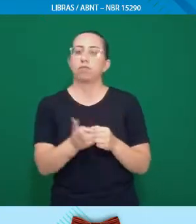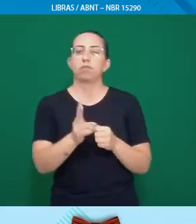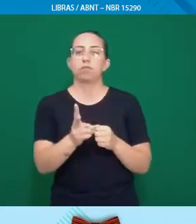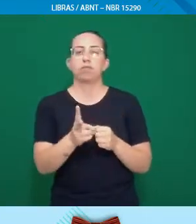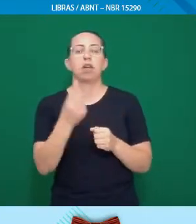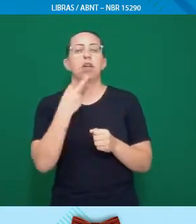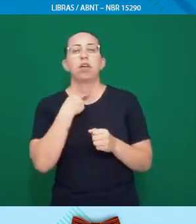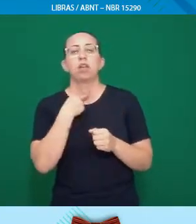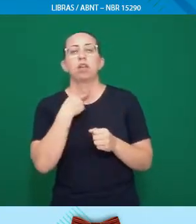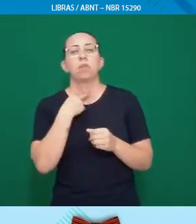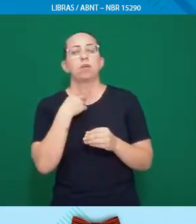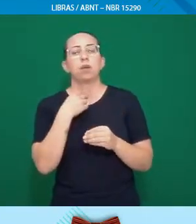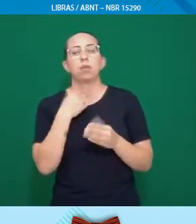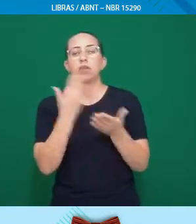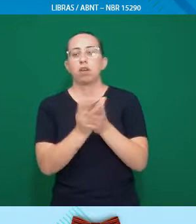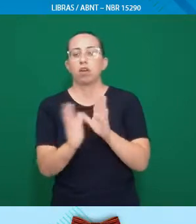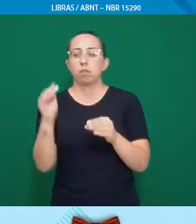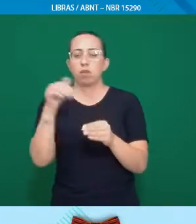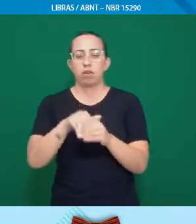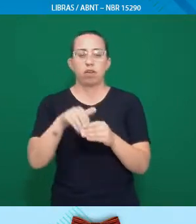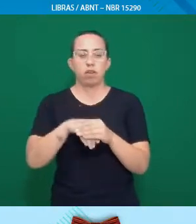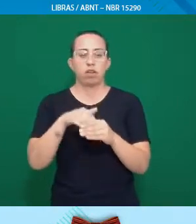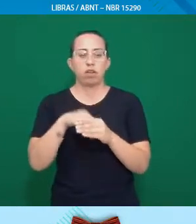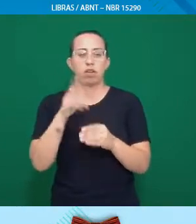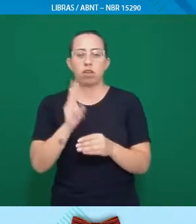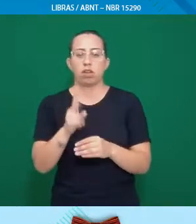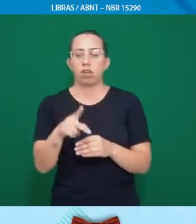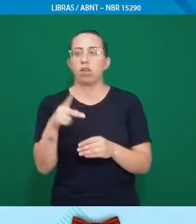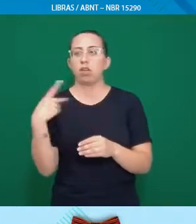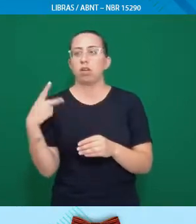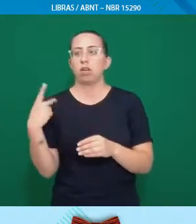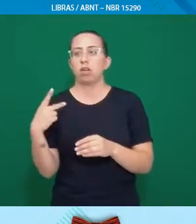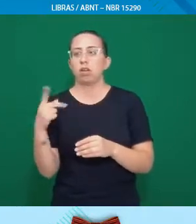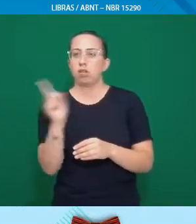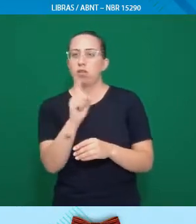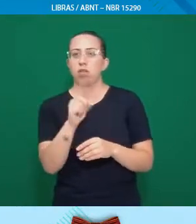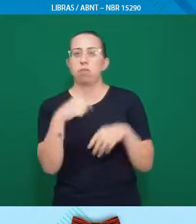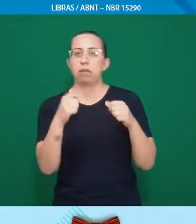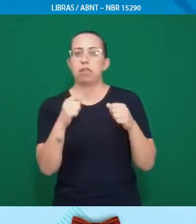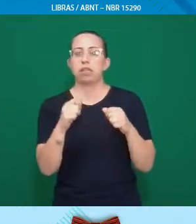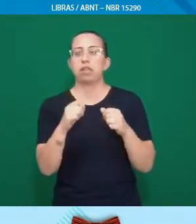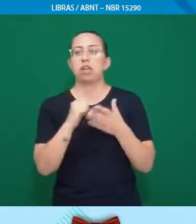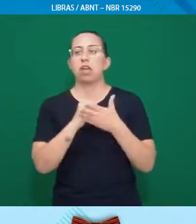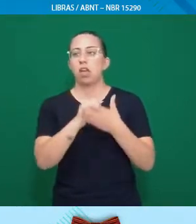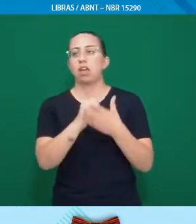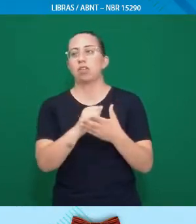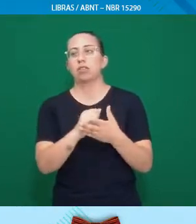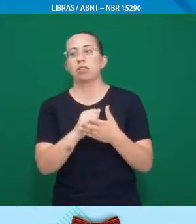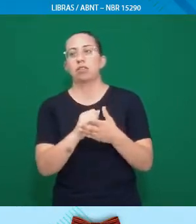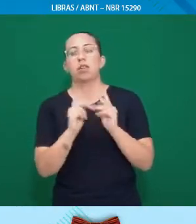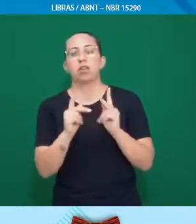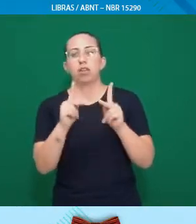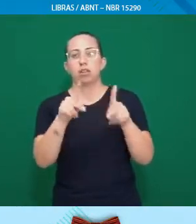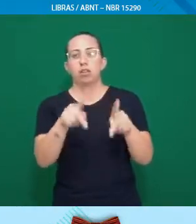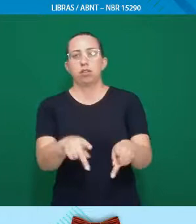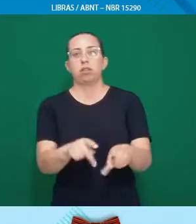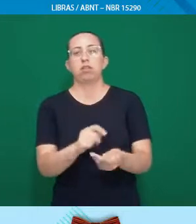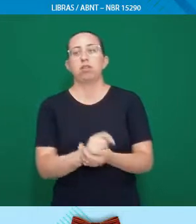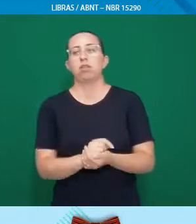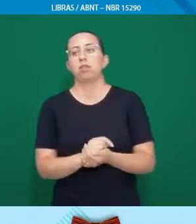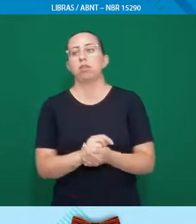passar de uma eleição continuar defendendo a sigla partidária nós temos que defender cidades se defender o nosso povo